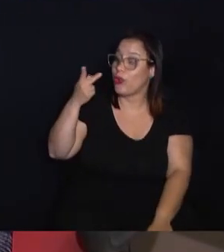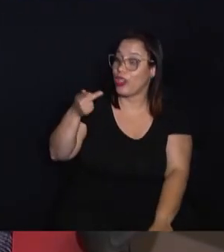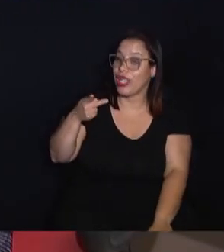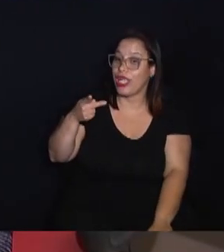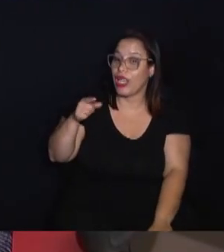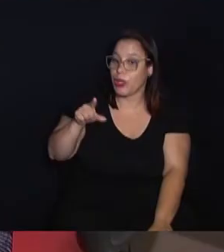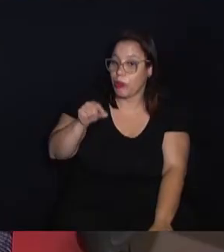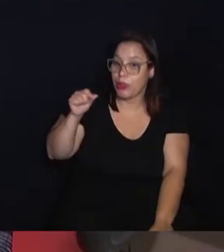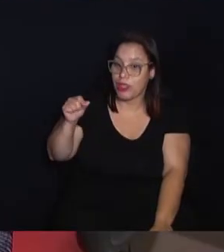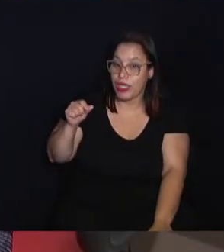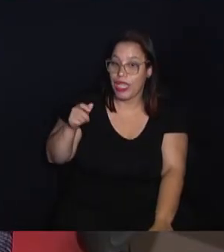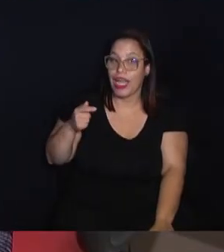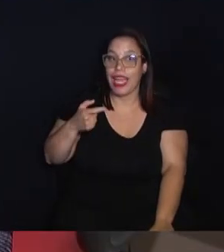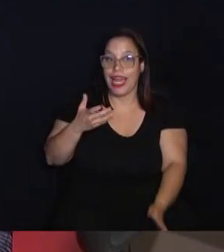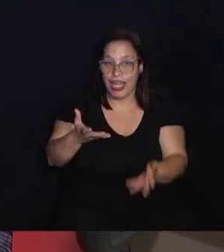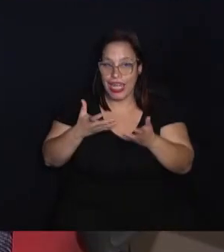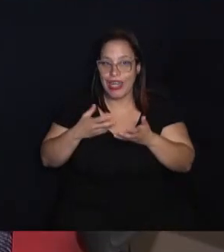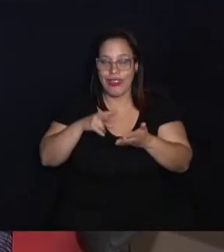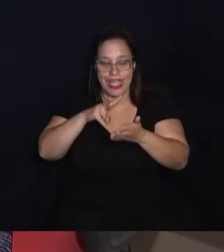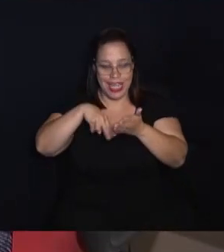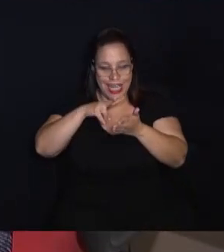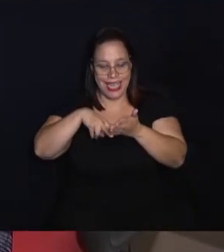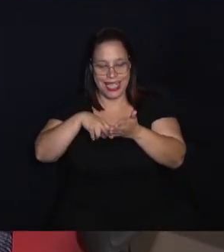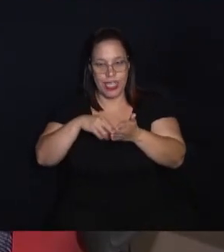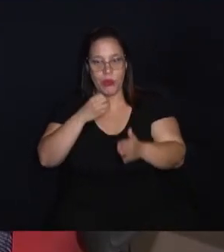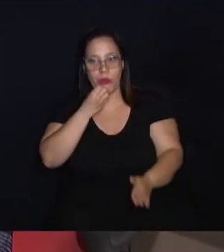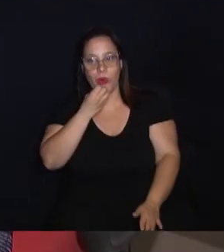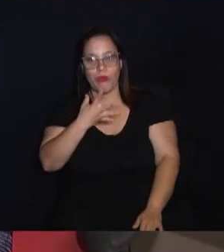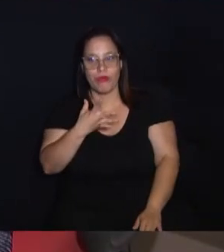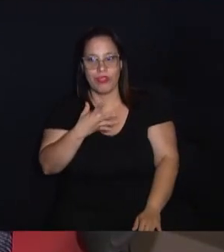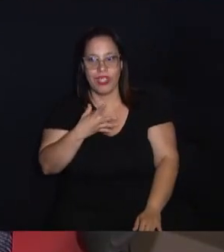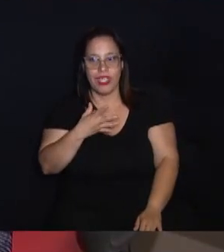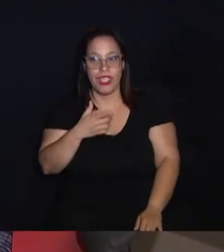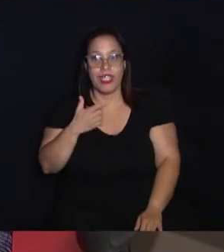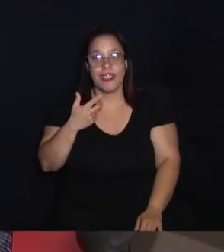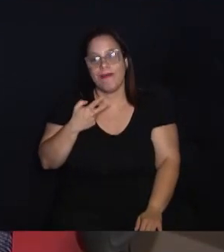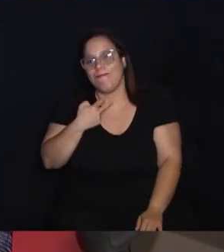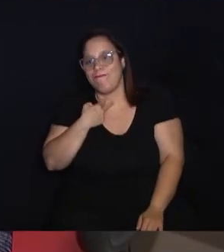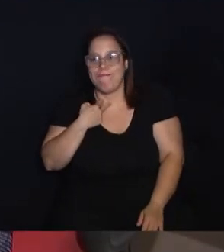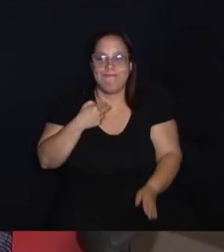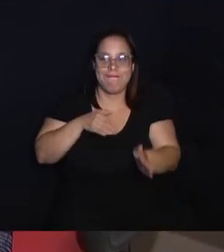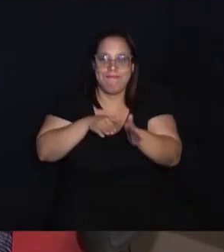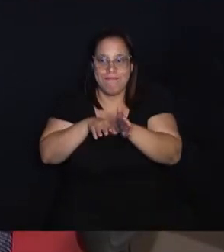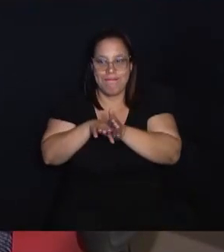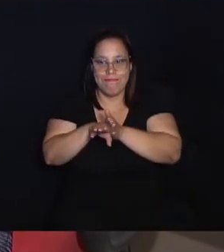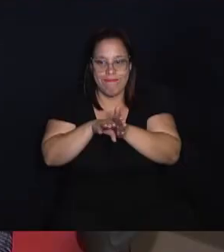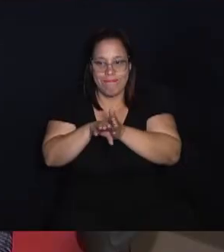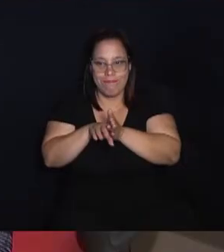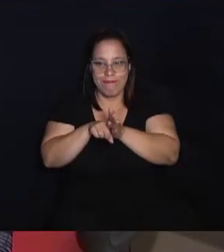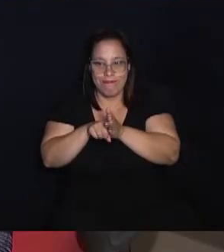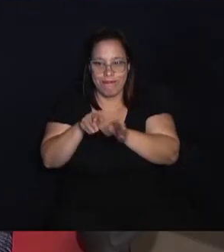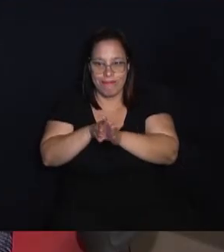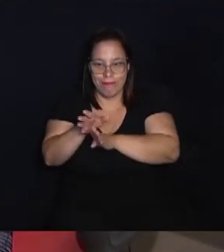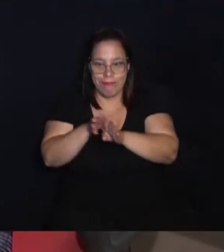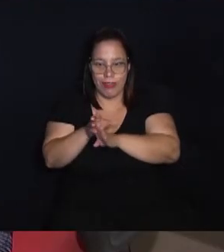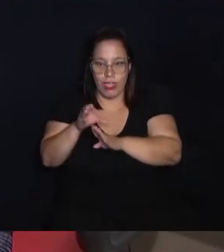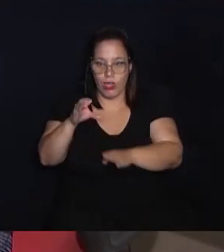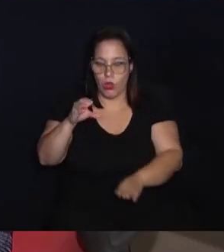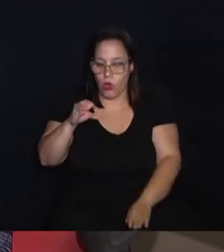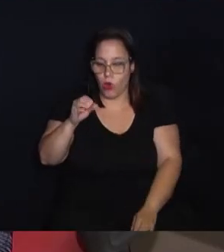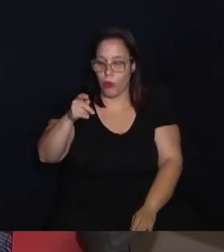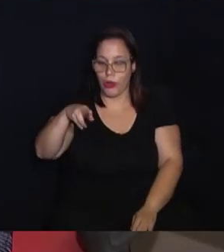seu preferido, eu vou querer ler. Bom, assim, não podendo indicar os 4, eu vou indicar o Gurnah,